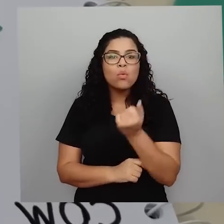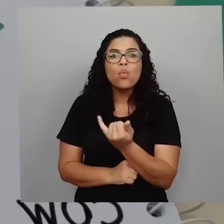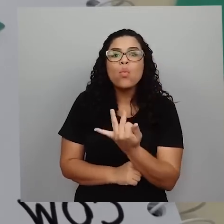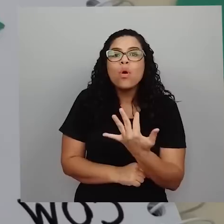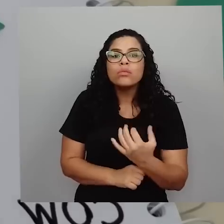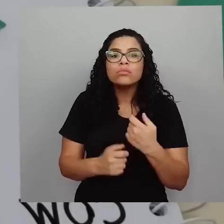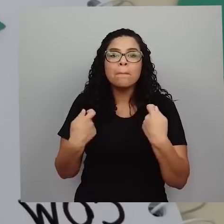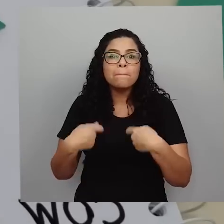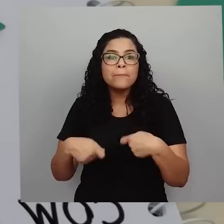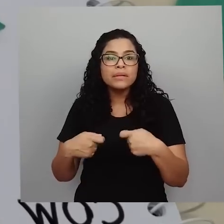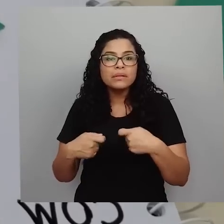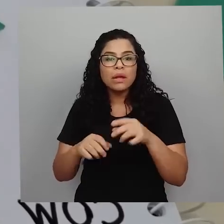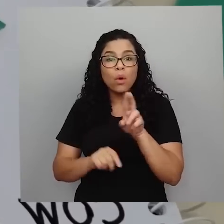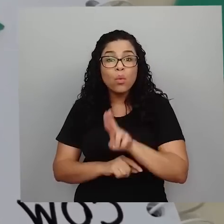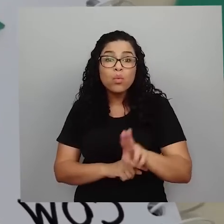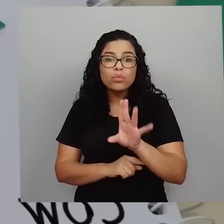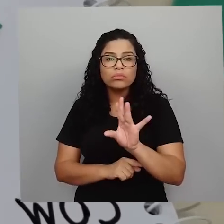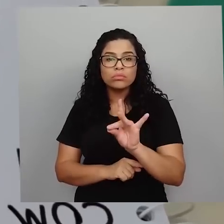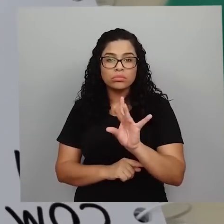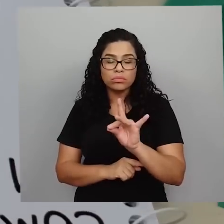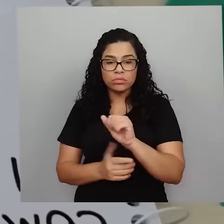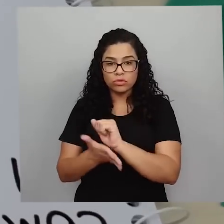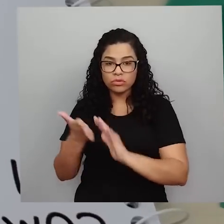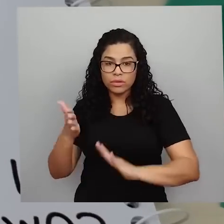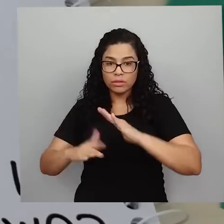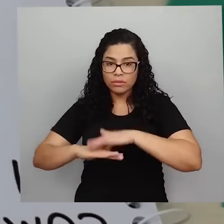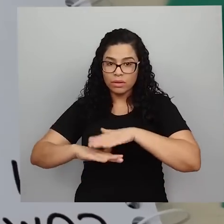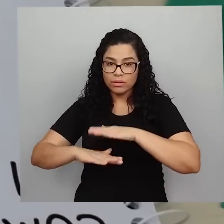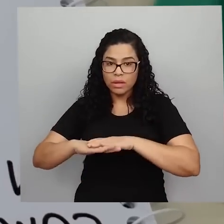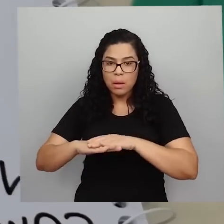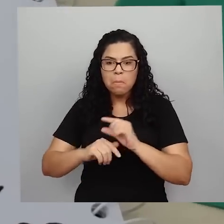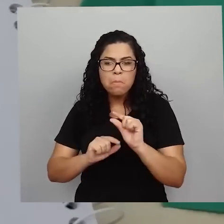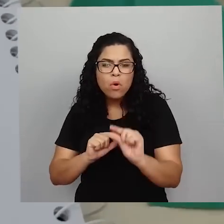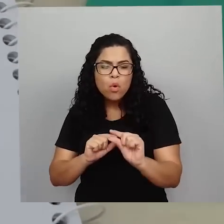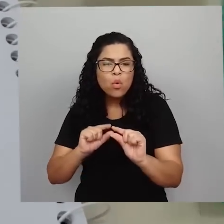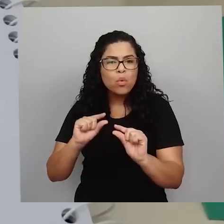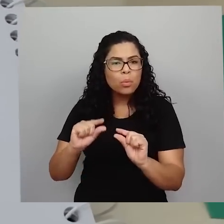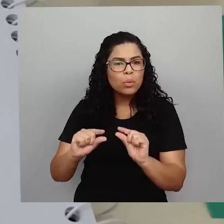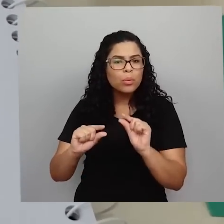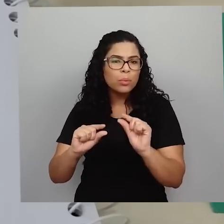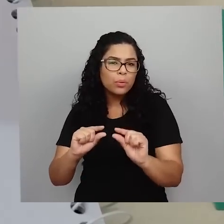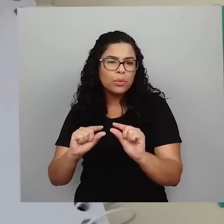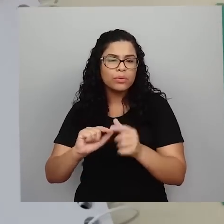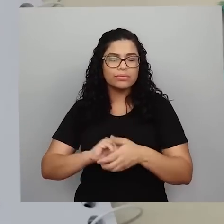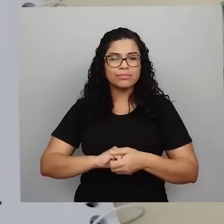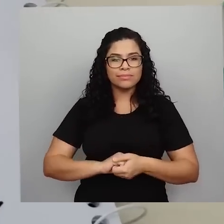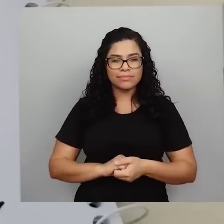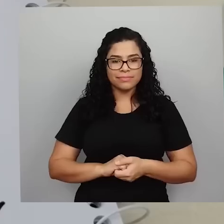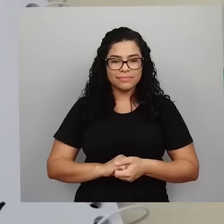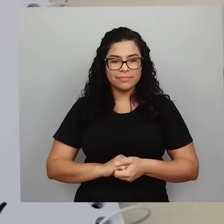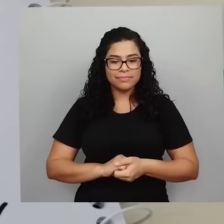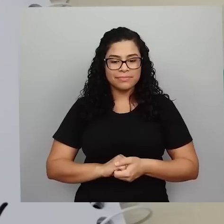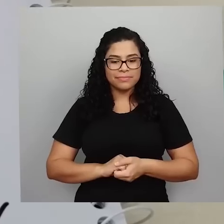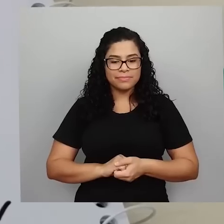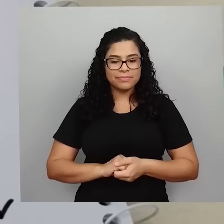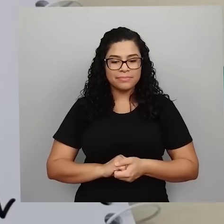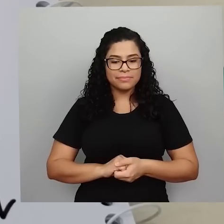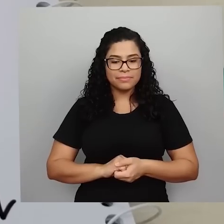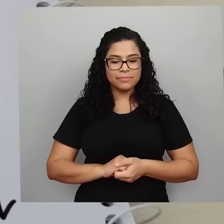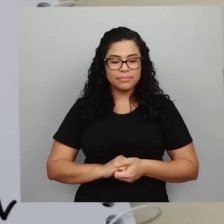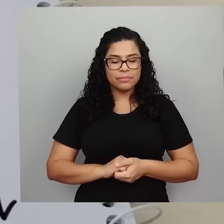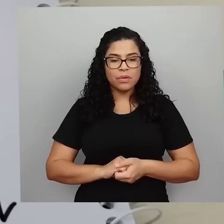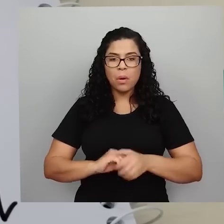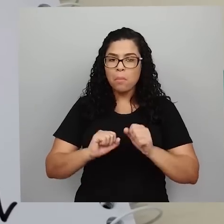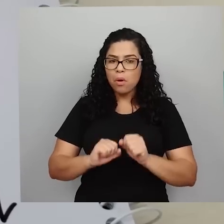quanto de cola é necessário para fazer a atividade. É sempre pinguinho, isso, pinguinho de cola, tá? Pode